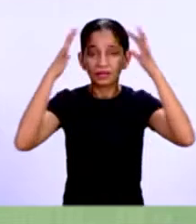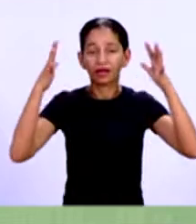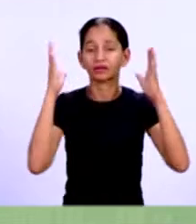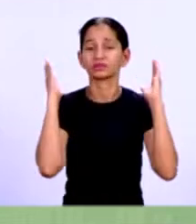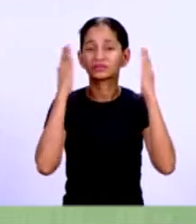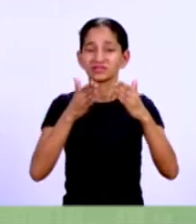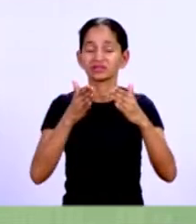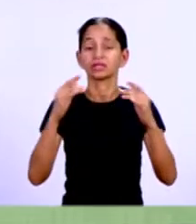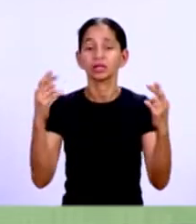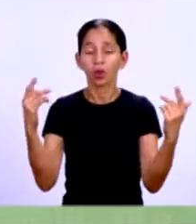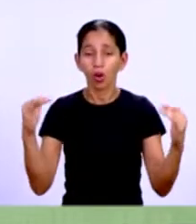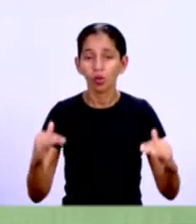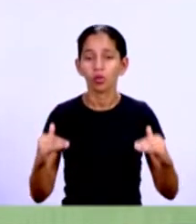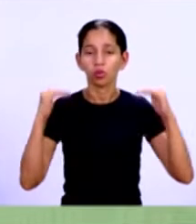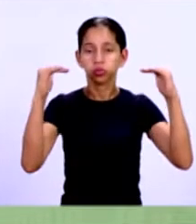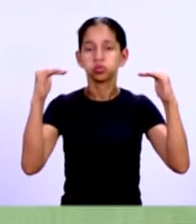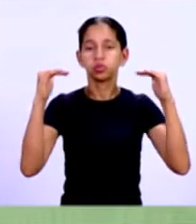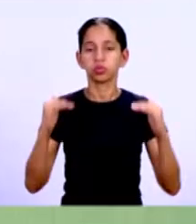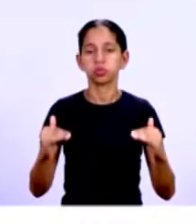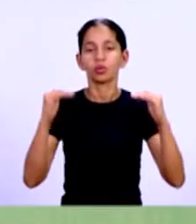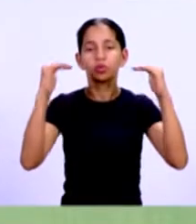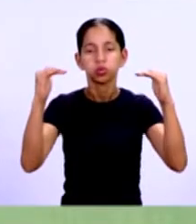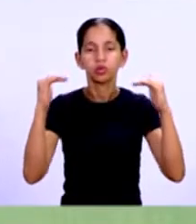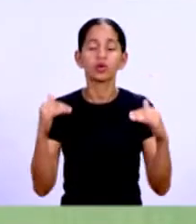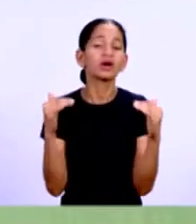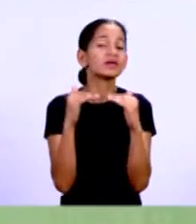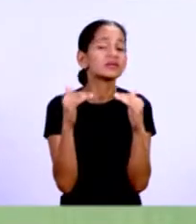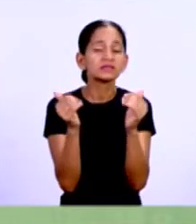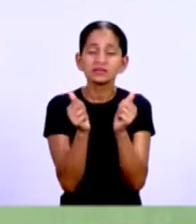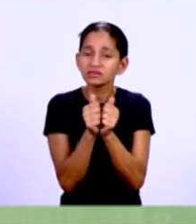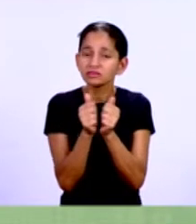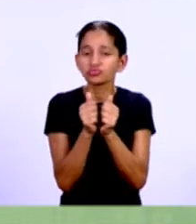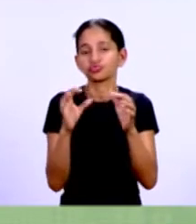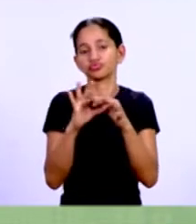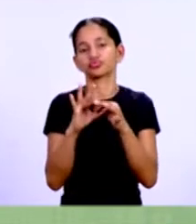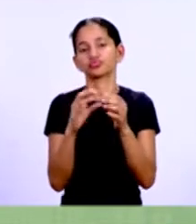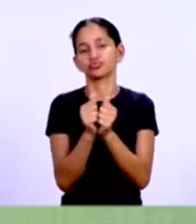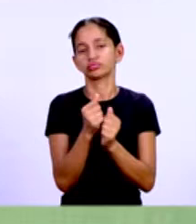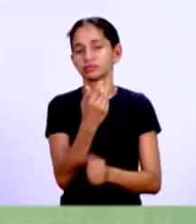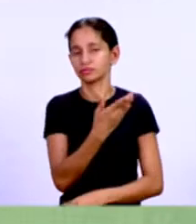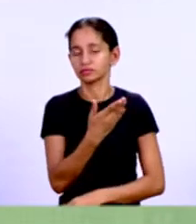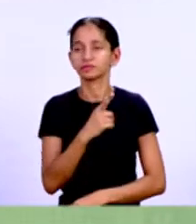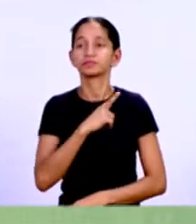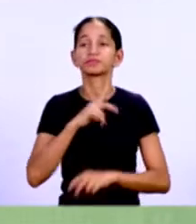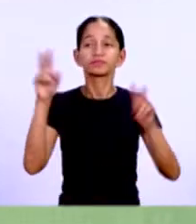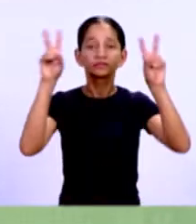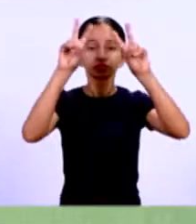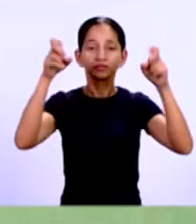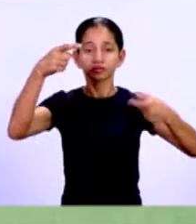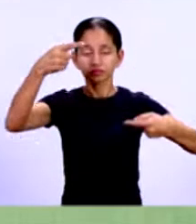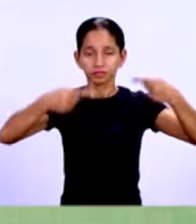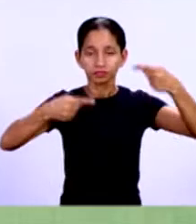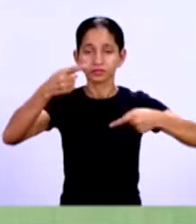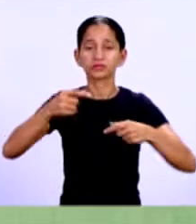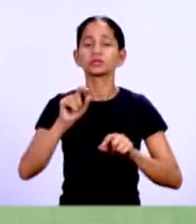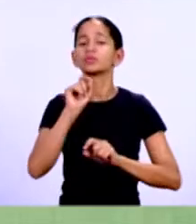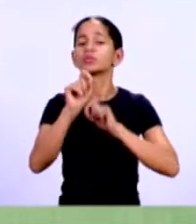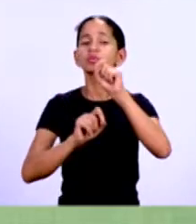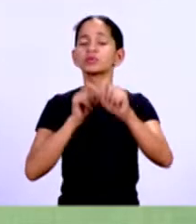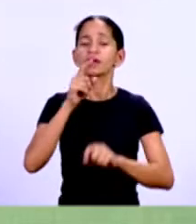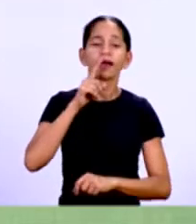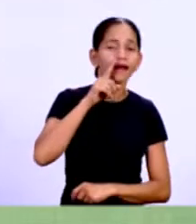diretamente proporcional, que vai aumentar. Quanto maior o risco, maior o retorno. Outro tópico que a gente vai discutir hoje é a mitigação do